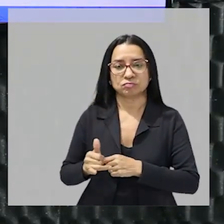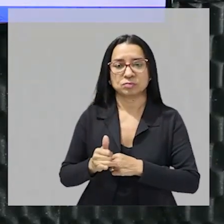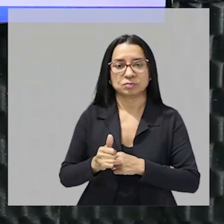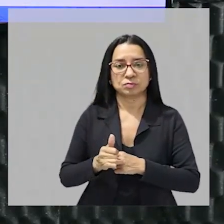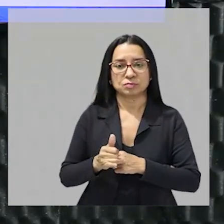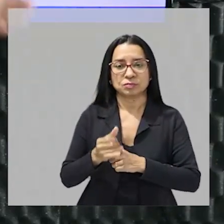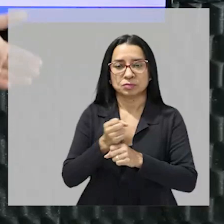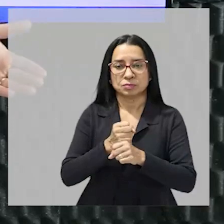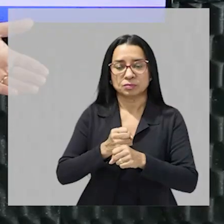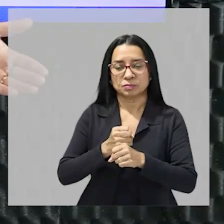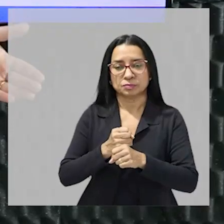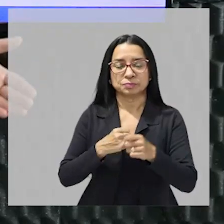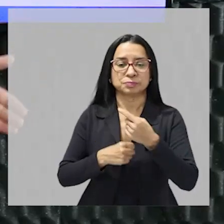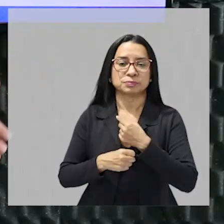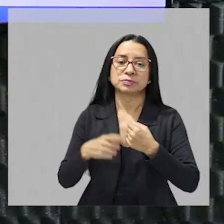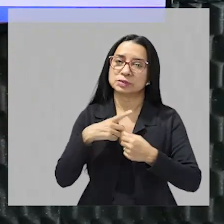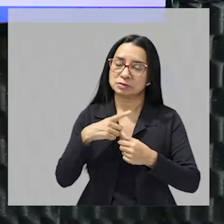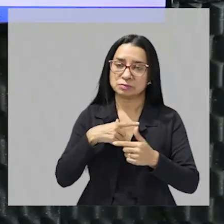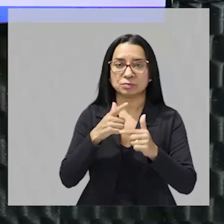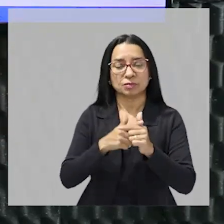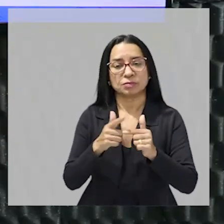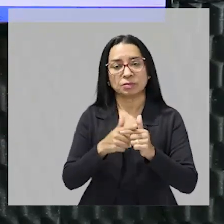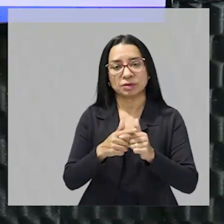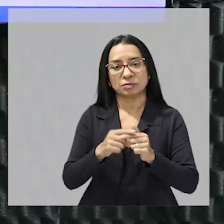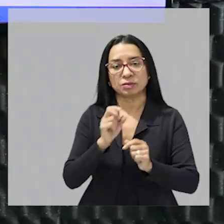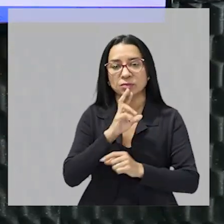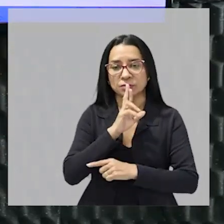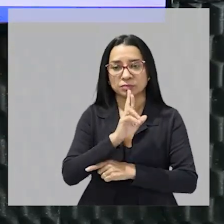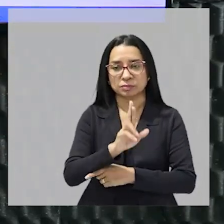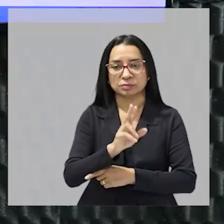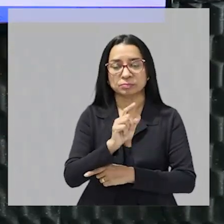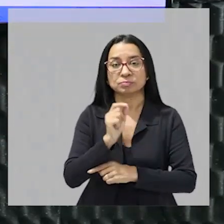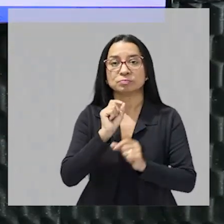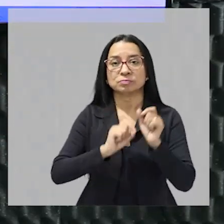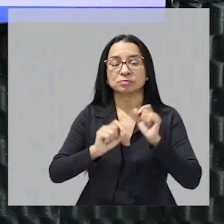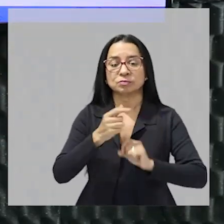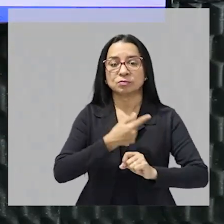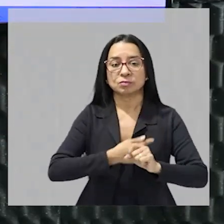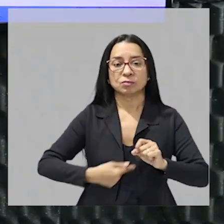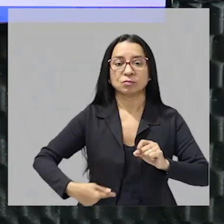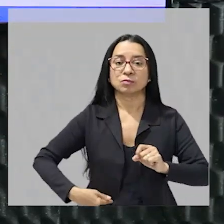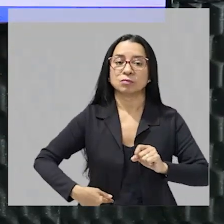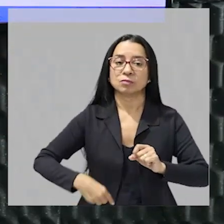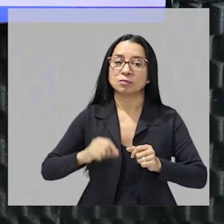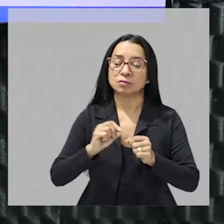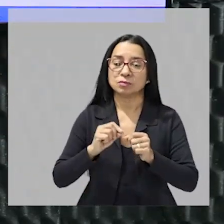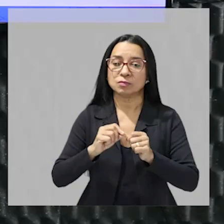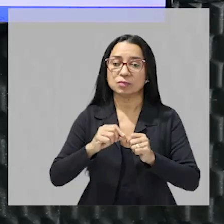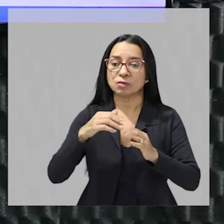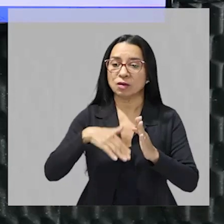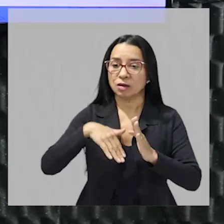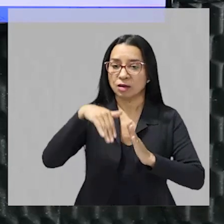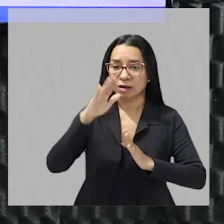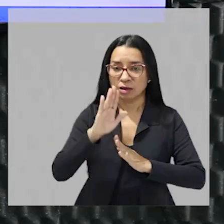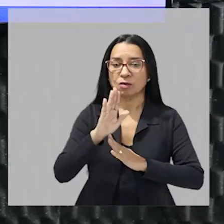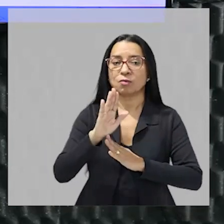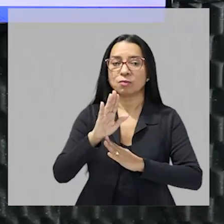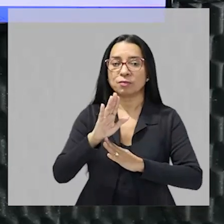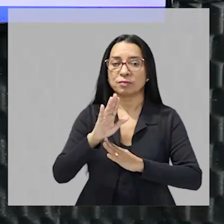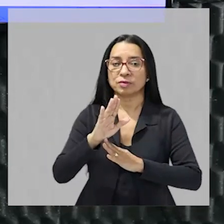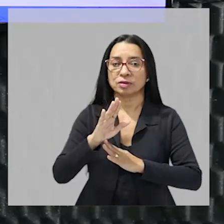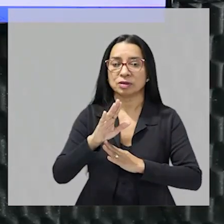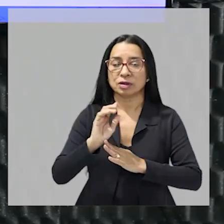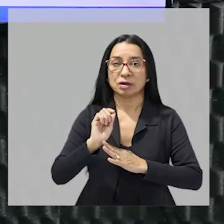né? O Brasil teve problemas e uma solução que o governo adotou, à época, foi aumentar a tarifação da bandeira para a